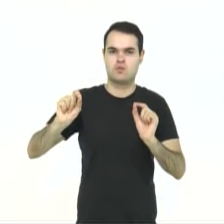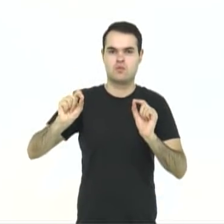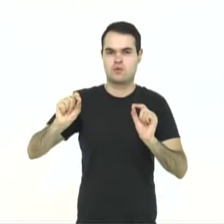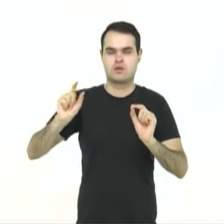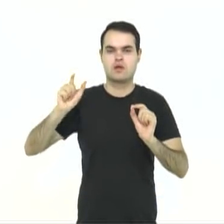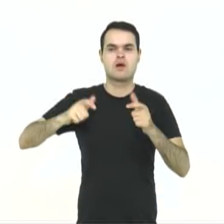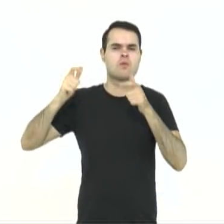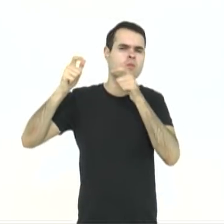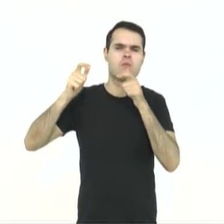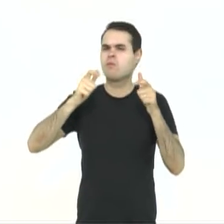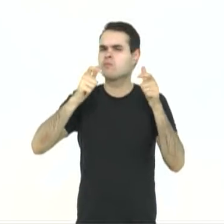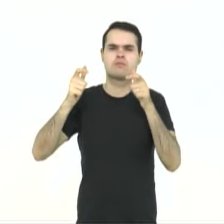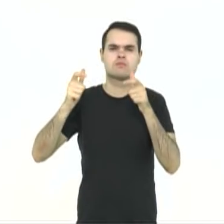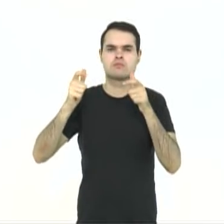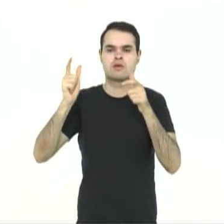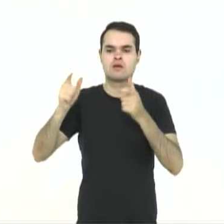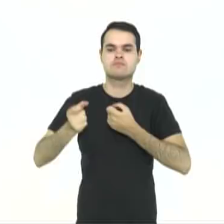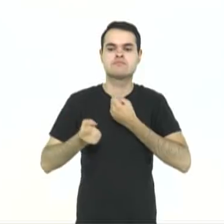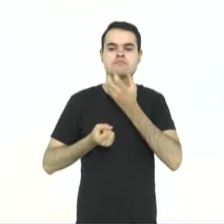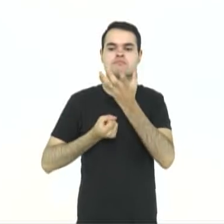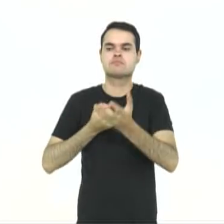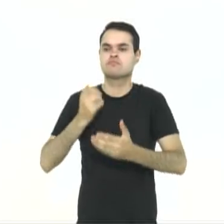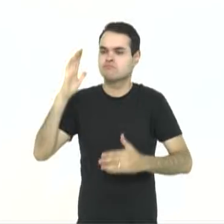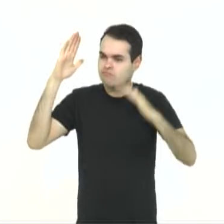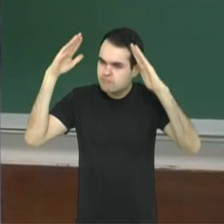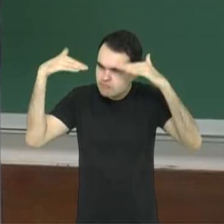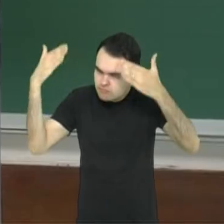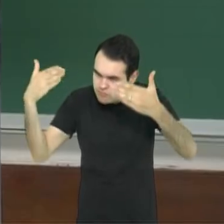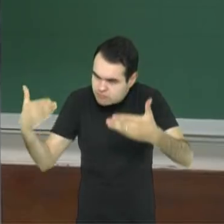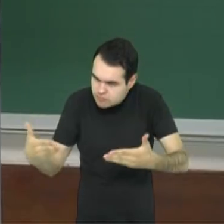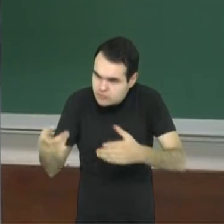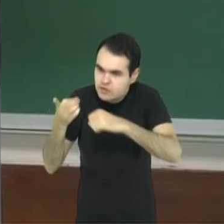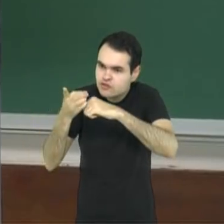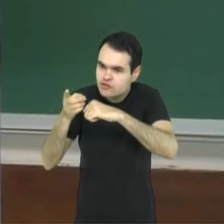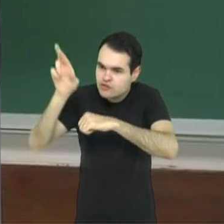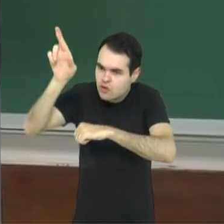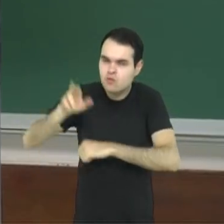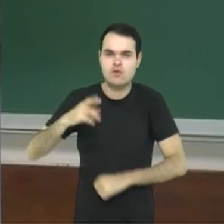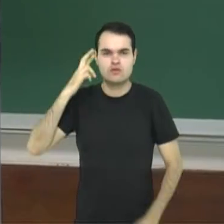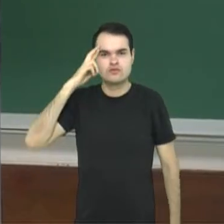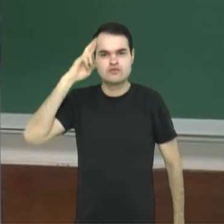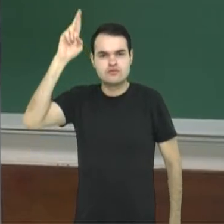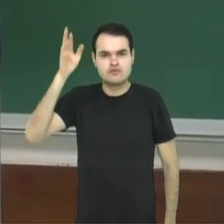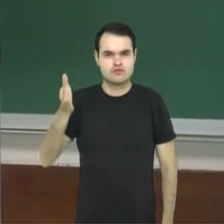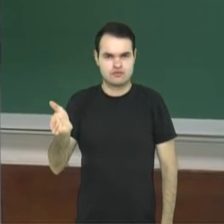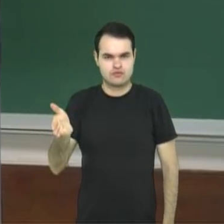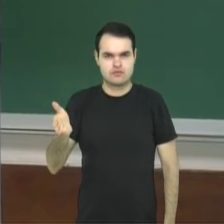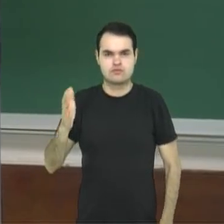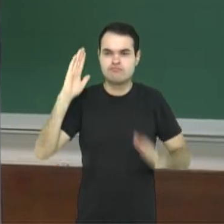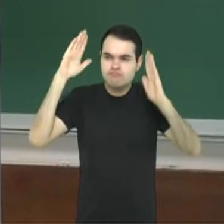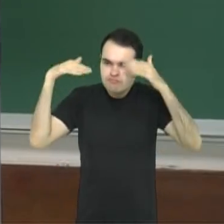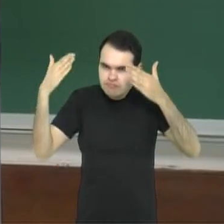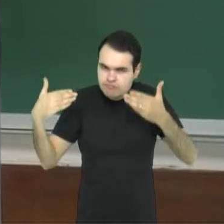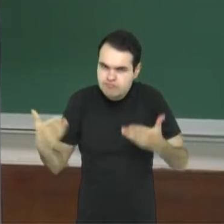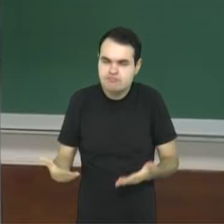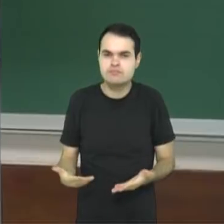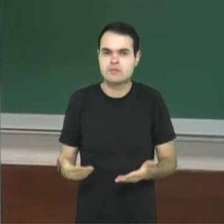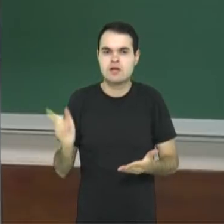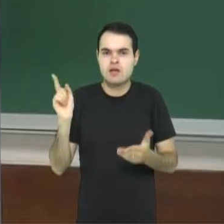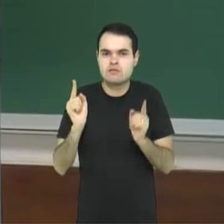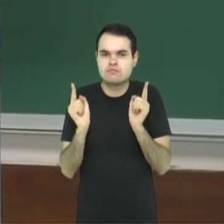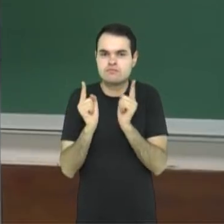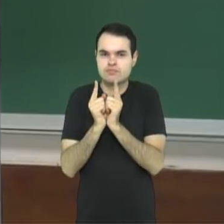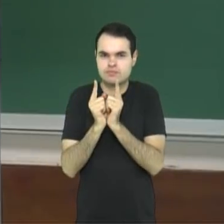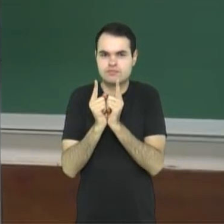na expressão excelentíssimo senhor diretor, né? Observem que excelentíssimo está na forma